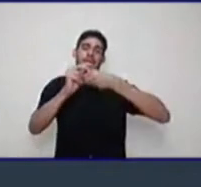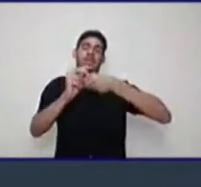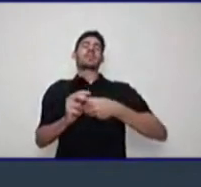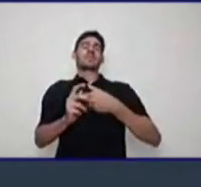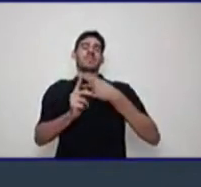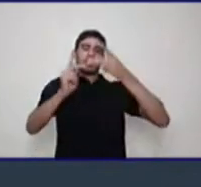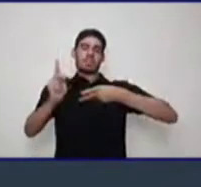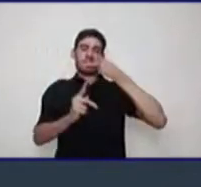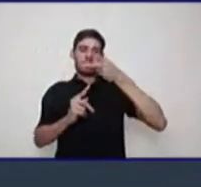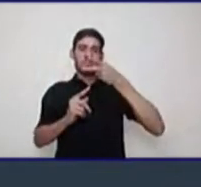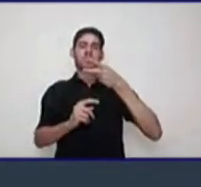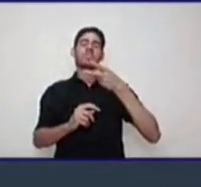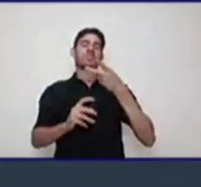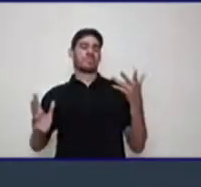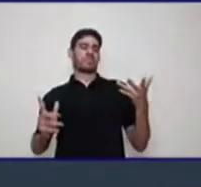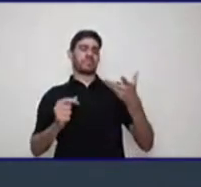considerações.